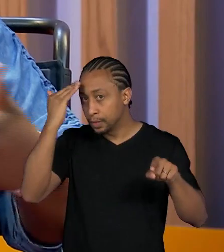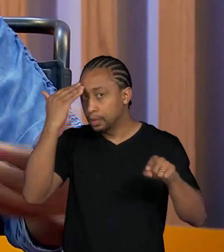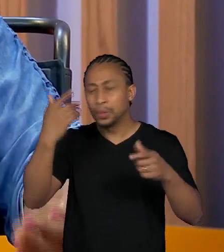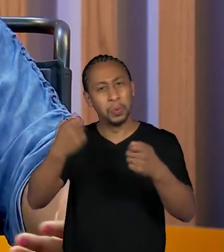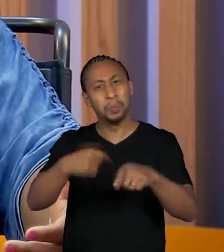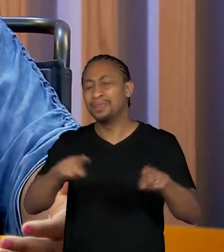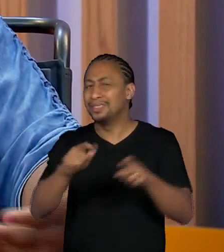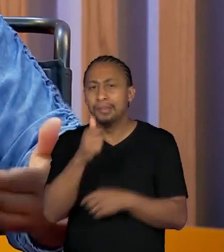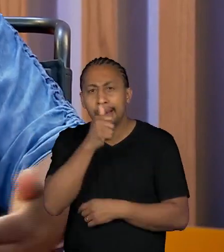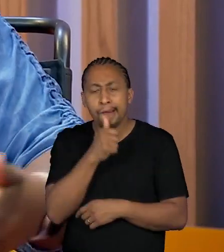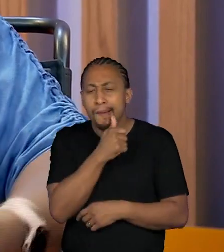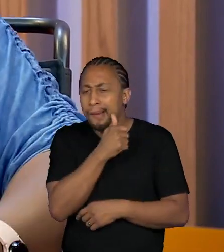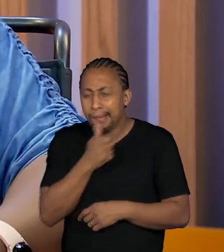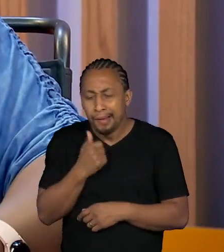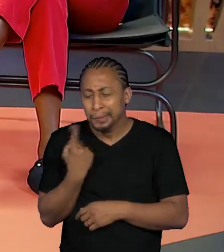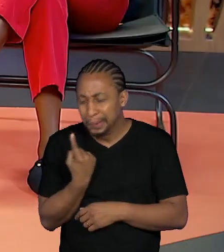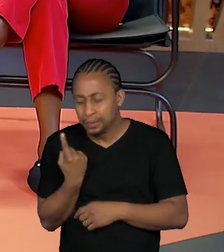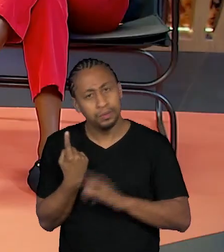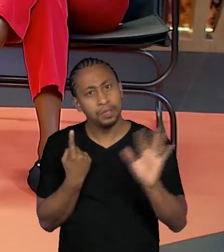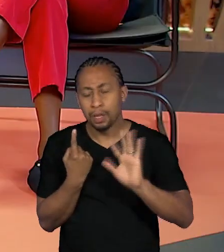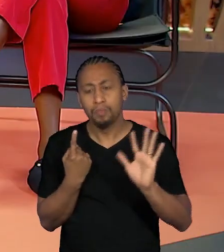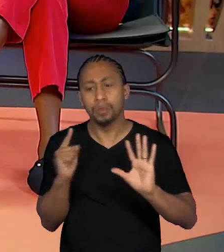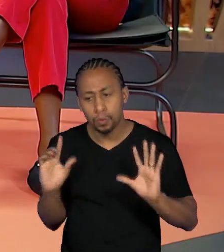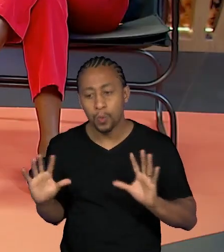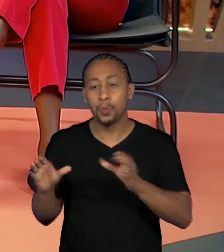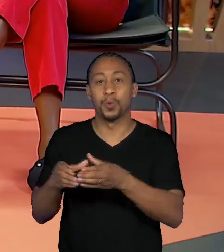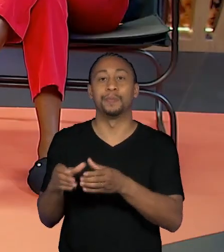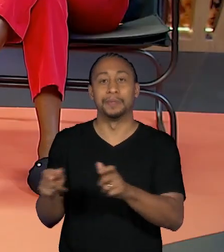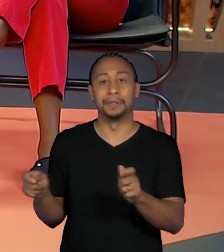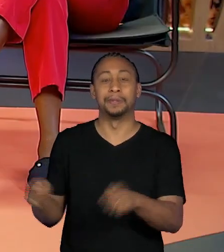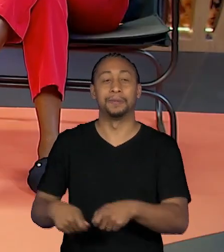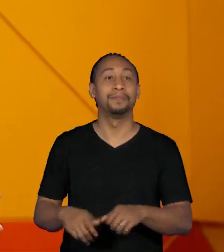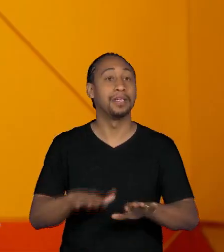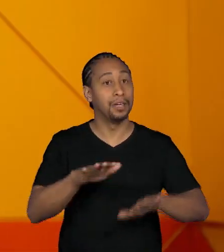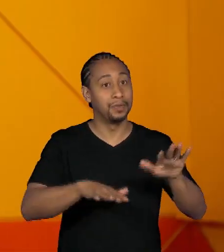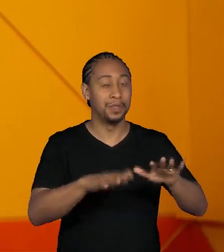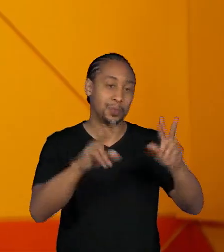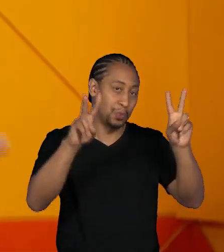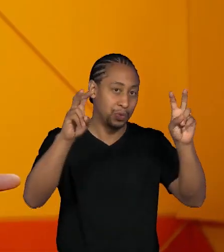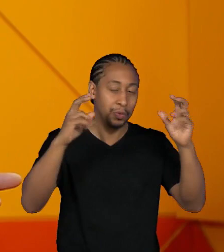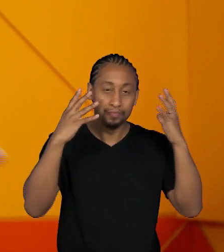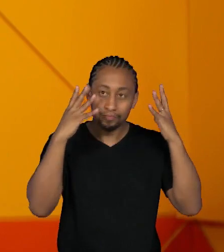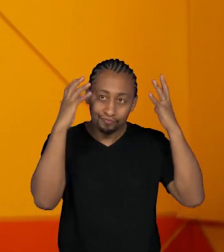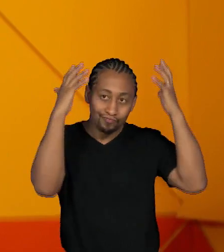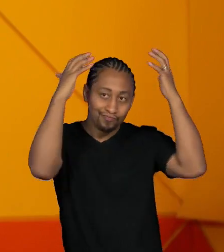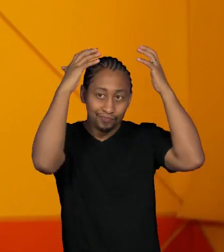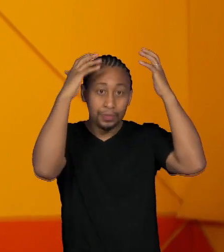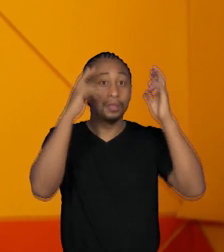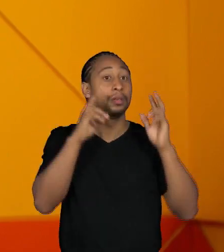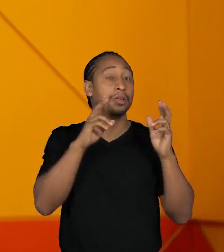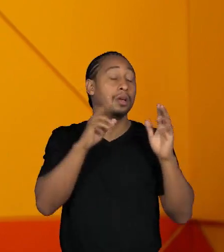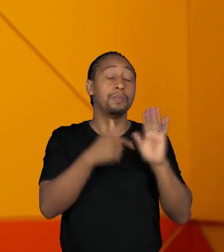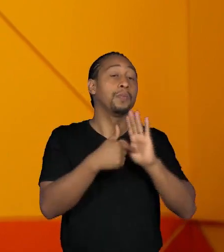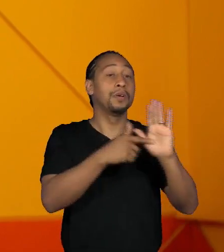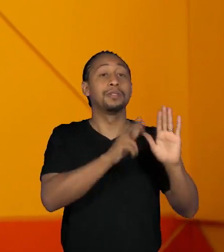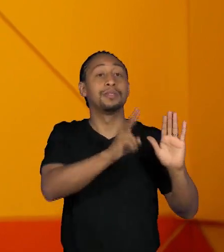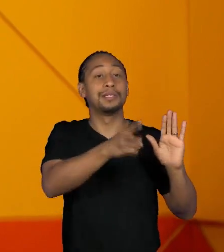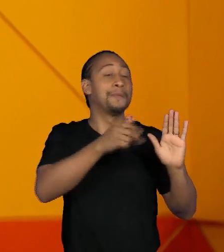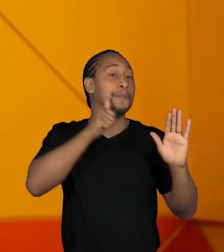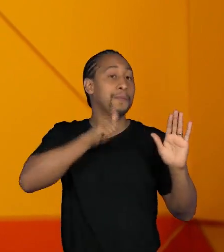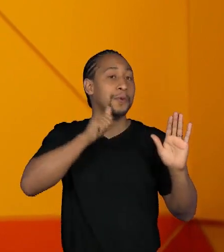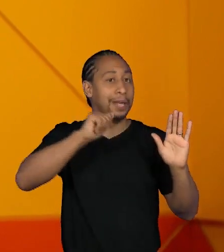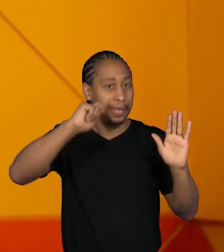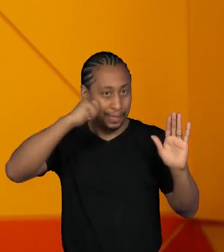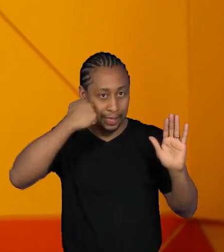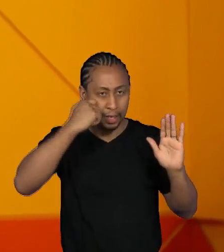pagar esses preços sozinhas. Sozinhas, né? Exatamente. E muitas vezes quando a gente fala de cabelo, a referência é sempre com a mulher negra. Sim.